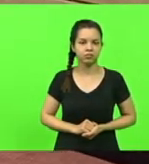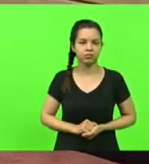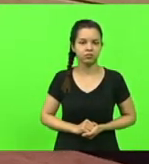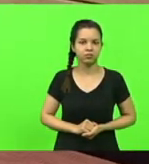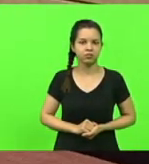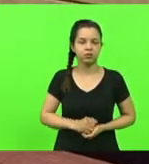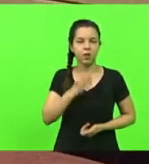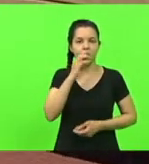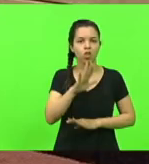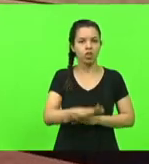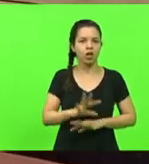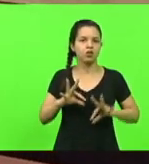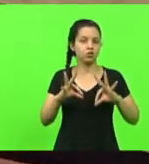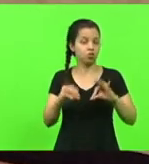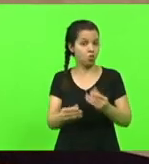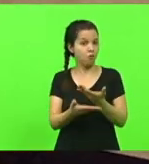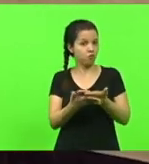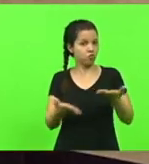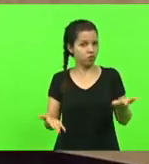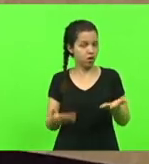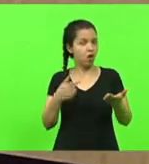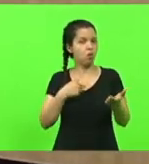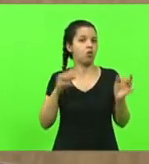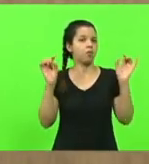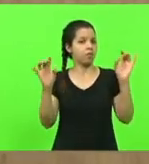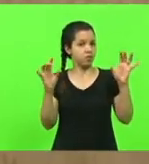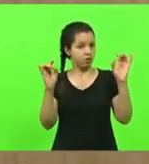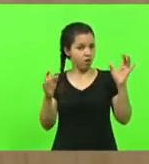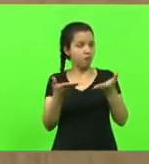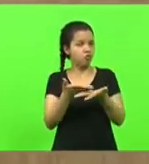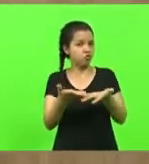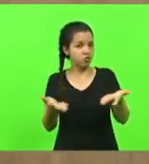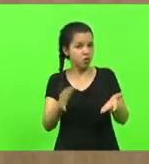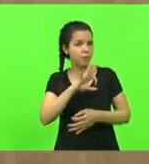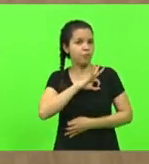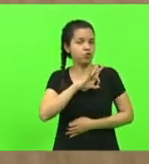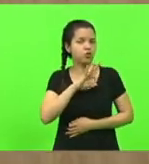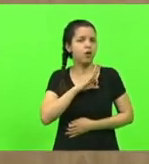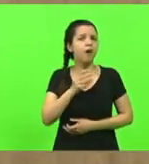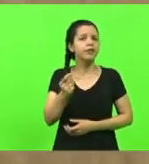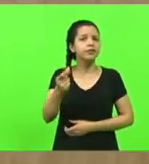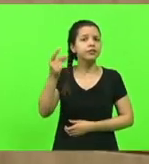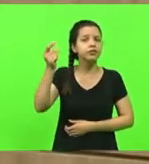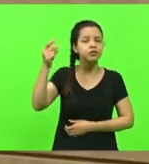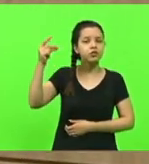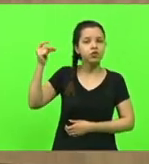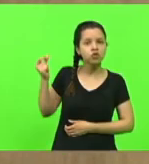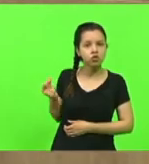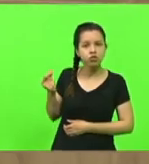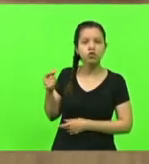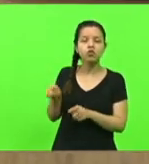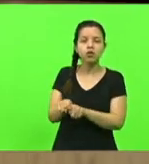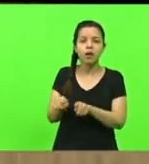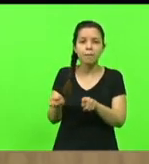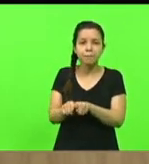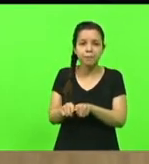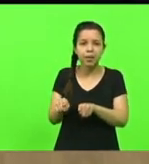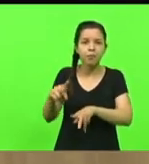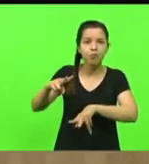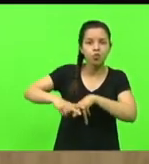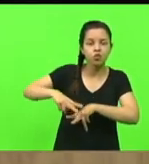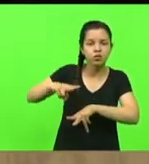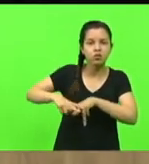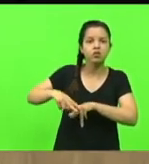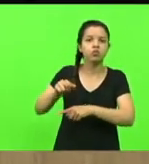Boa tarde a todos e a todas. E, de uma maneira especial, os policiais, os antigos agentes penitenciários que nós tivemos a oportunidade